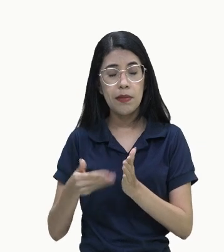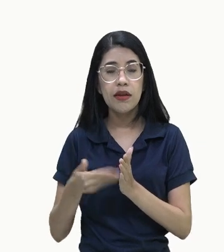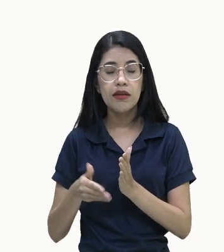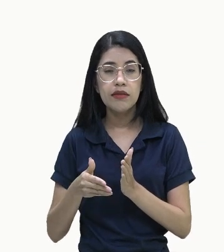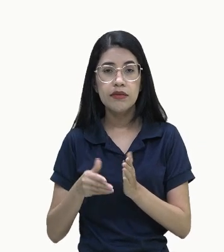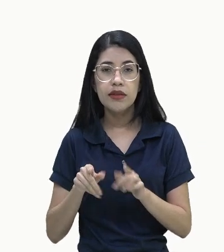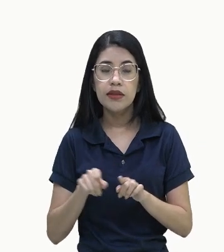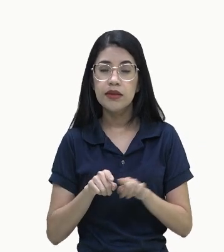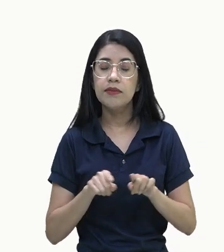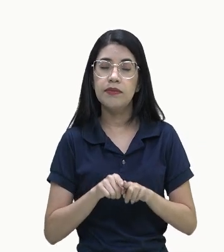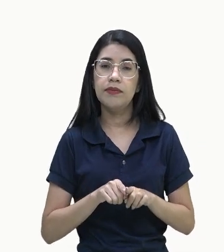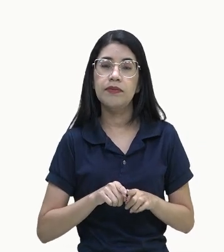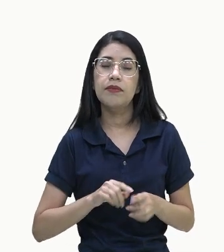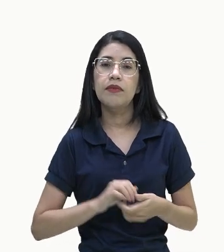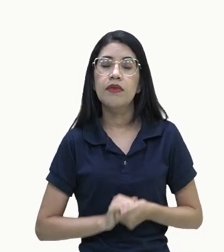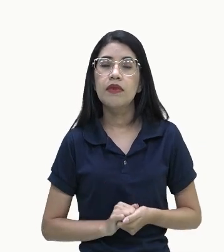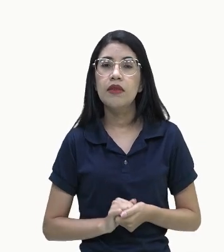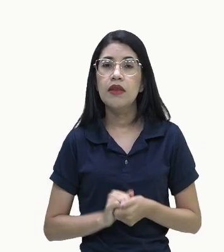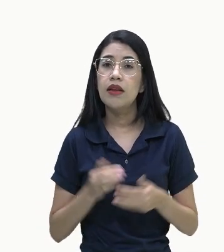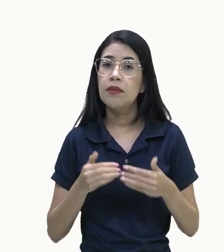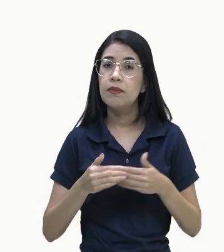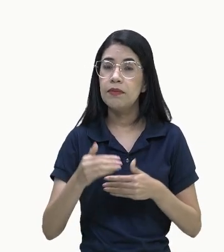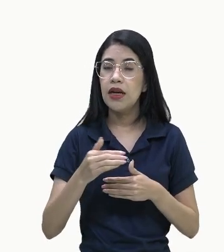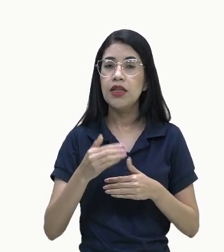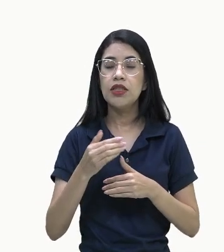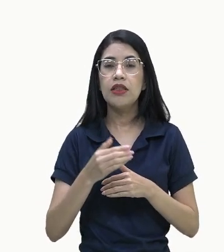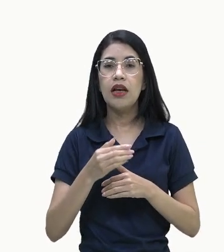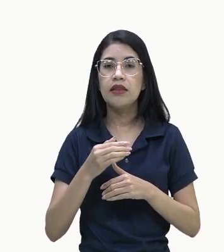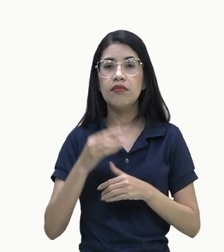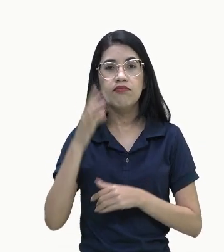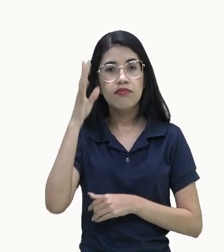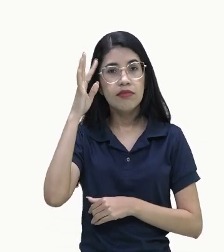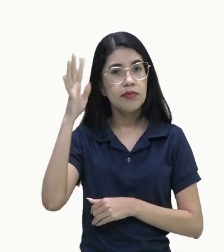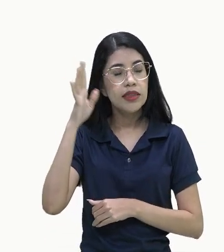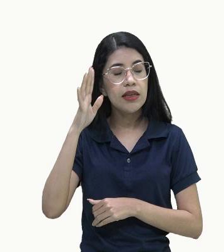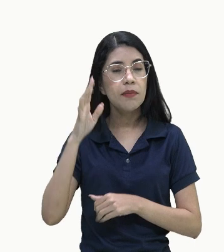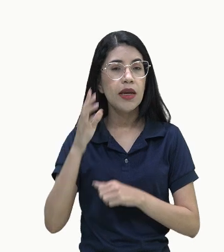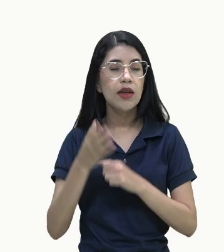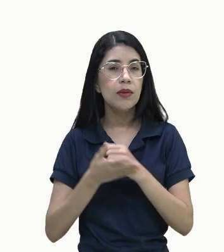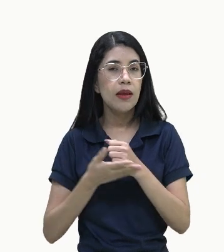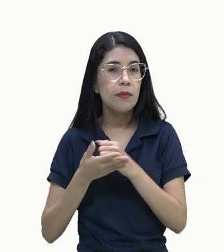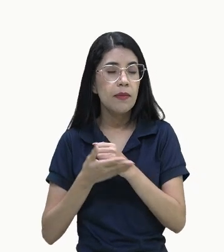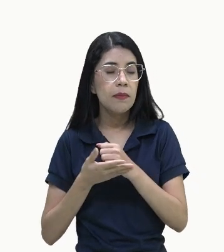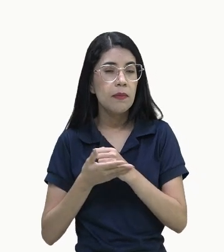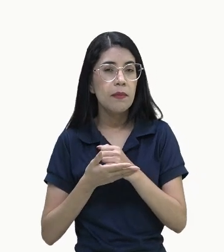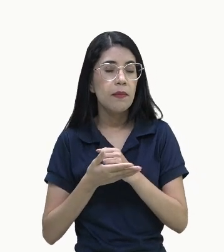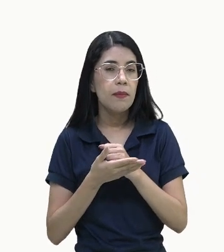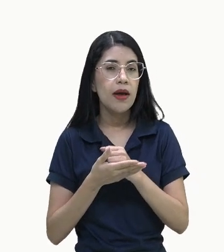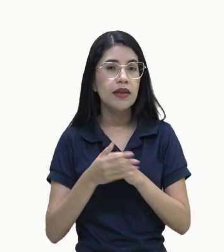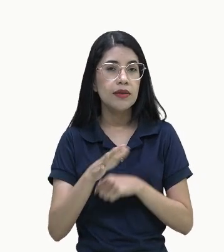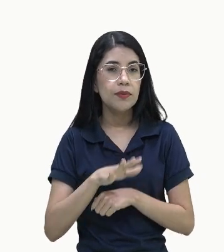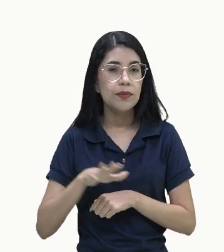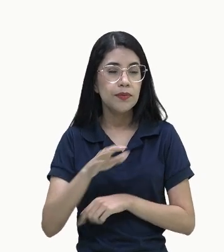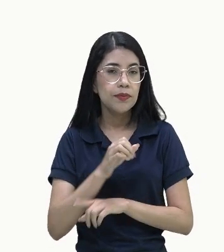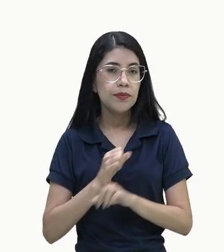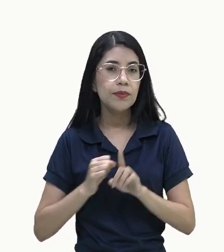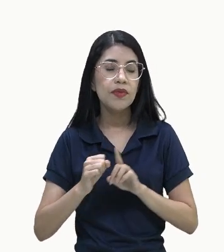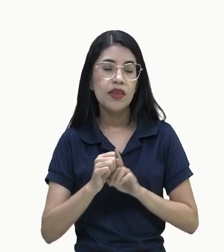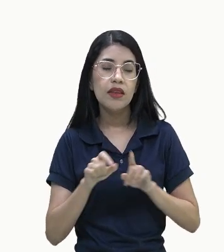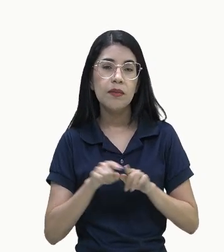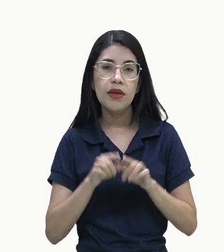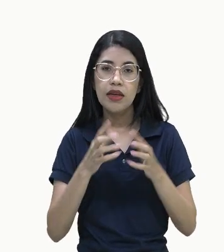é? E aí, a partir dessa ideia, dessa máxima, né, dessa verdade socialmente construída e aceita como